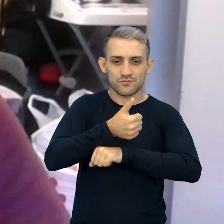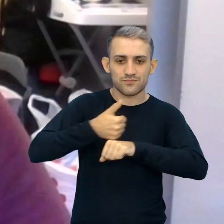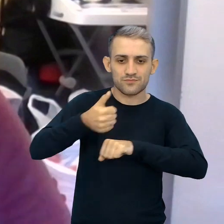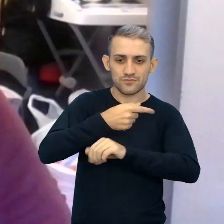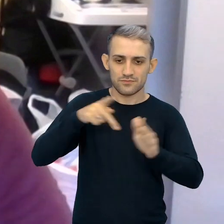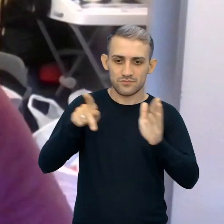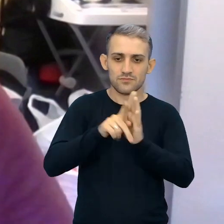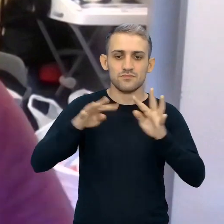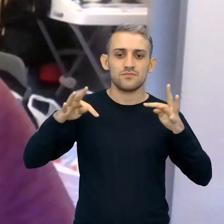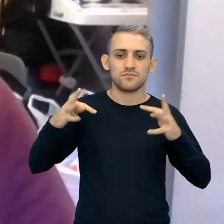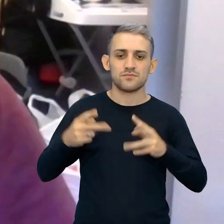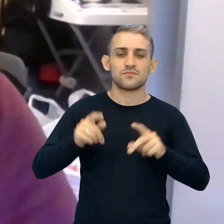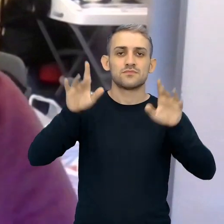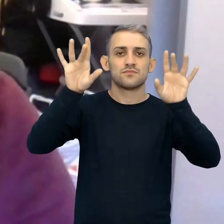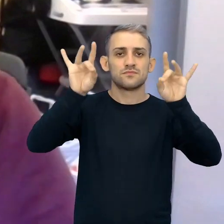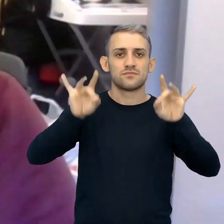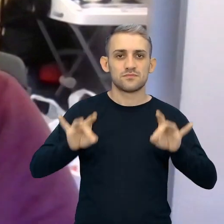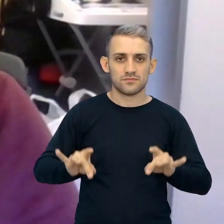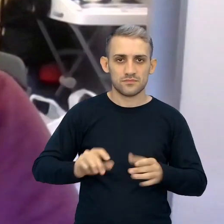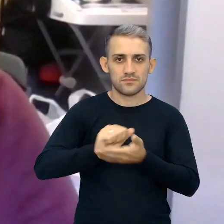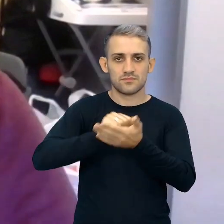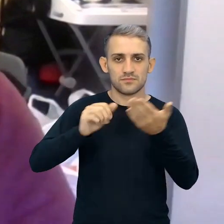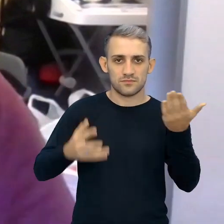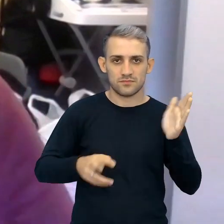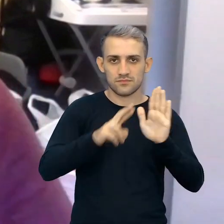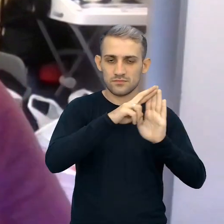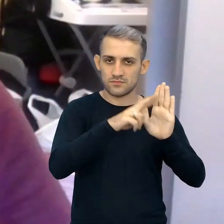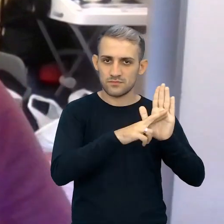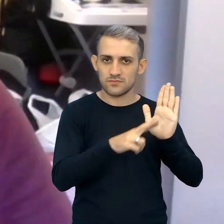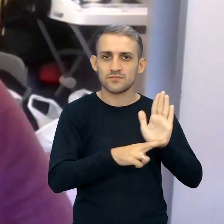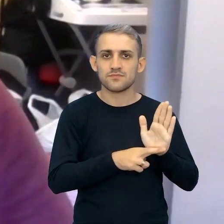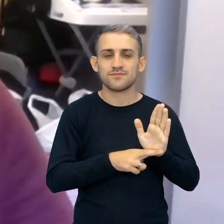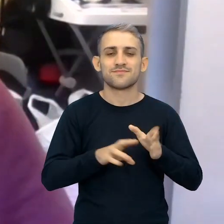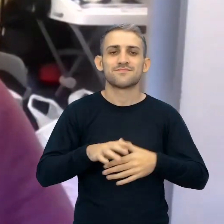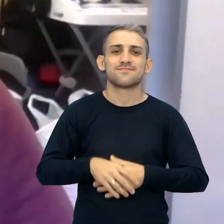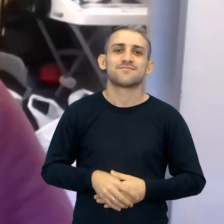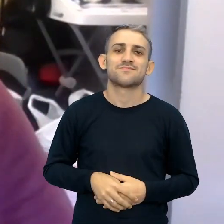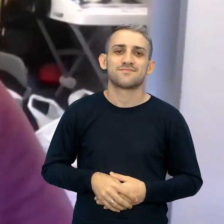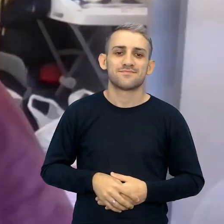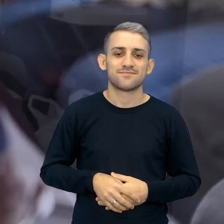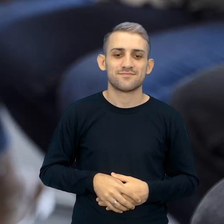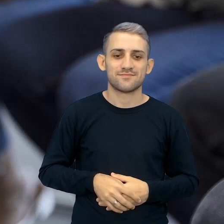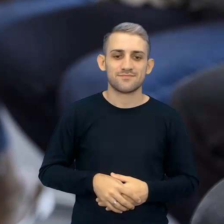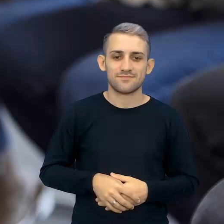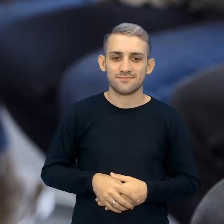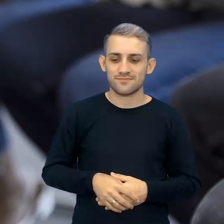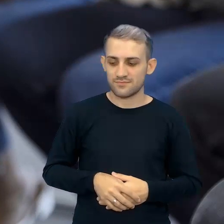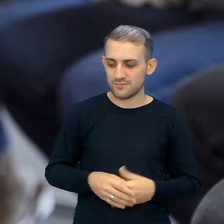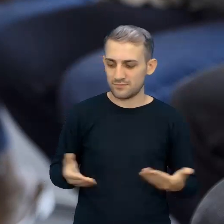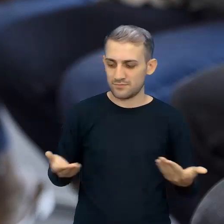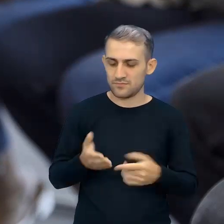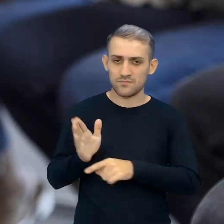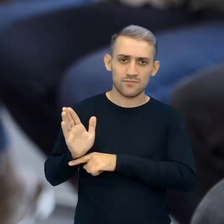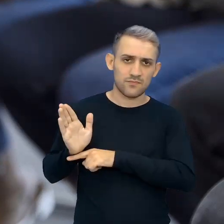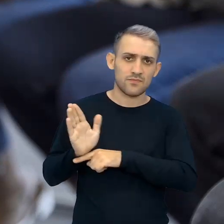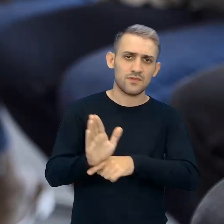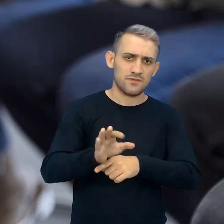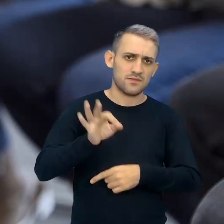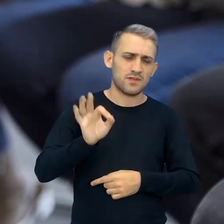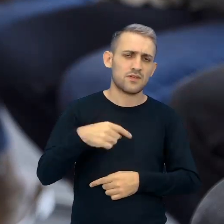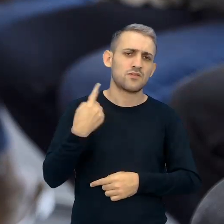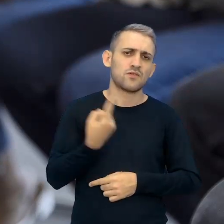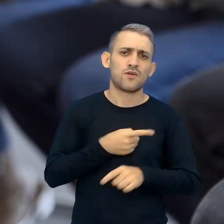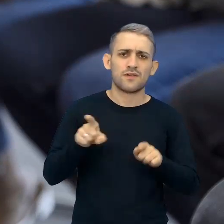sobre tudo que envolve a atividade de roteirista. Muito bom. E vai contribuir bastante, sim, o Ian. E a gente